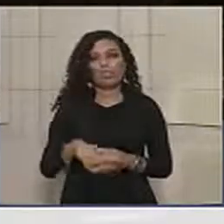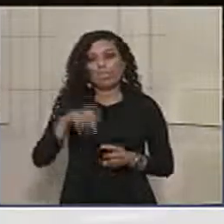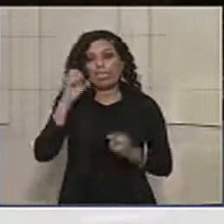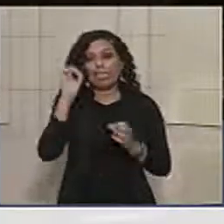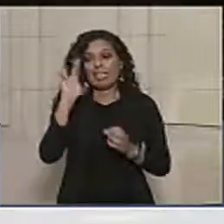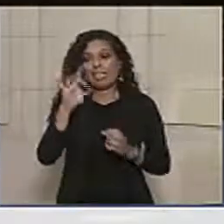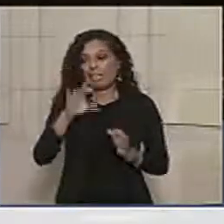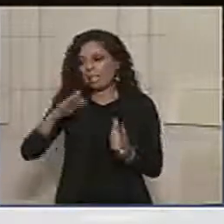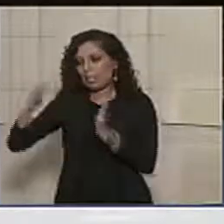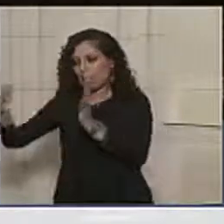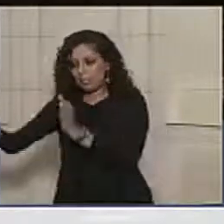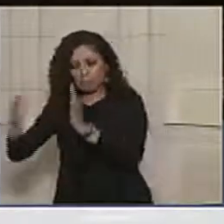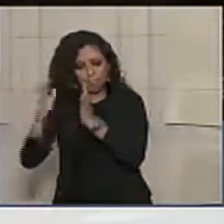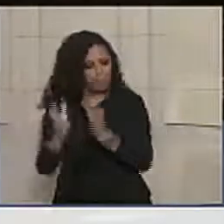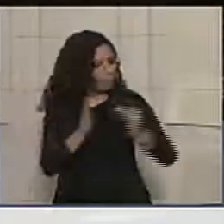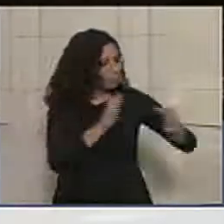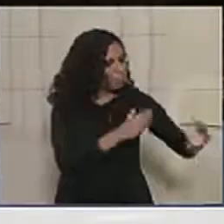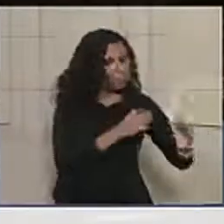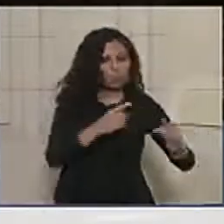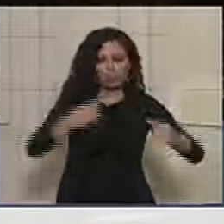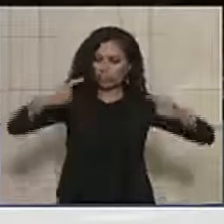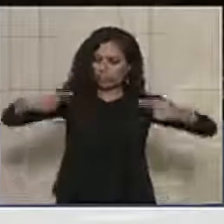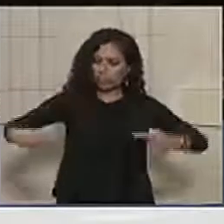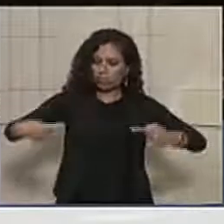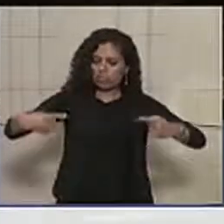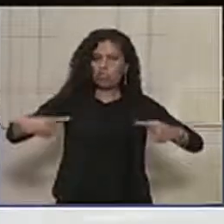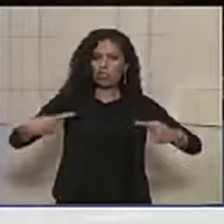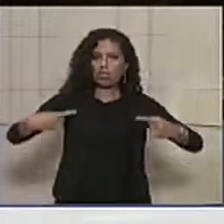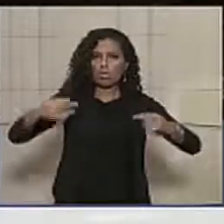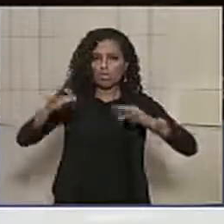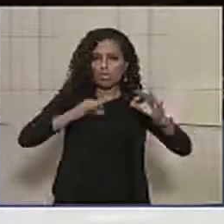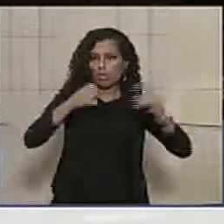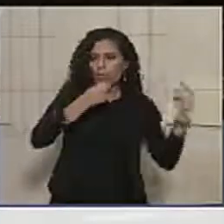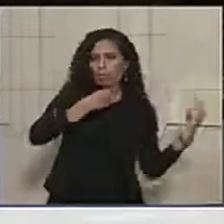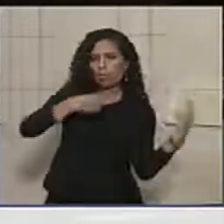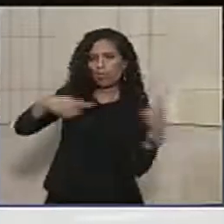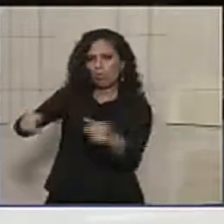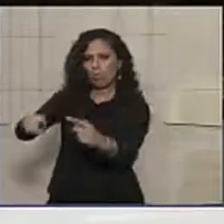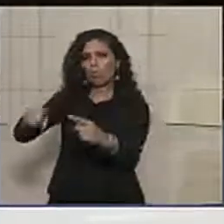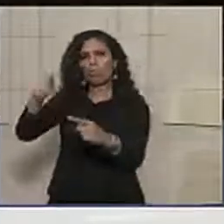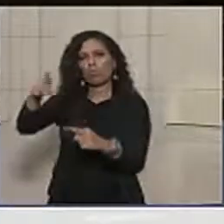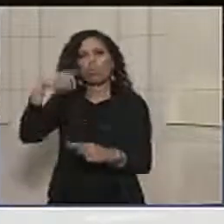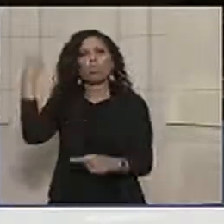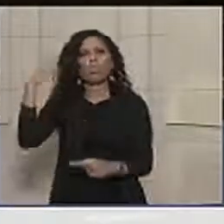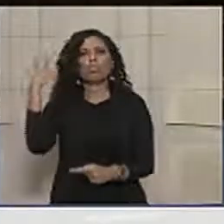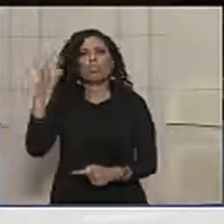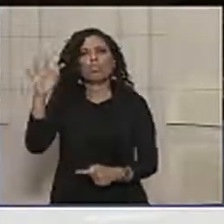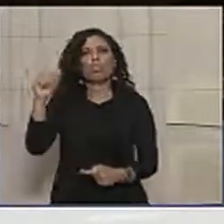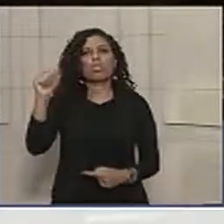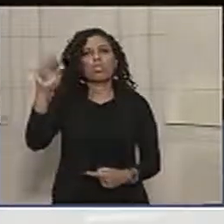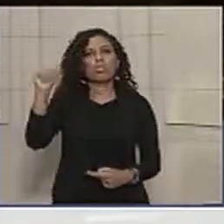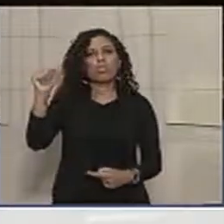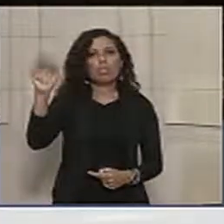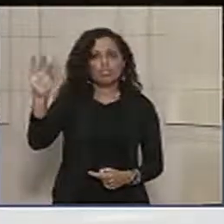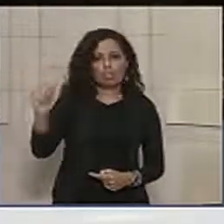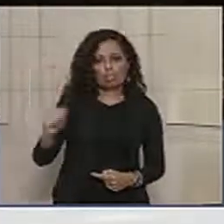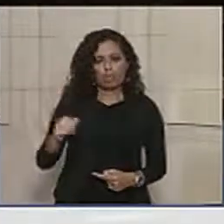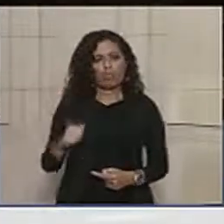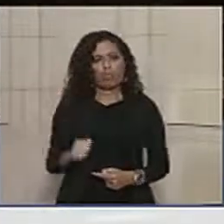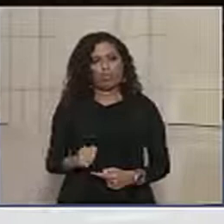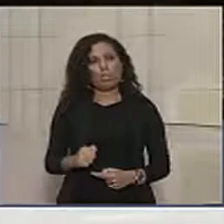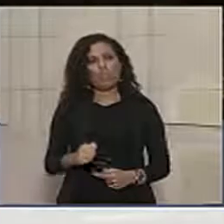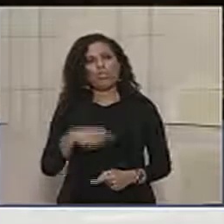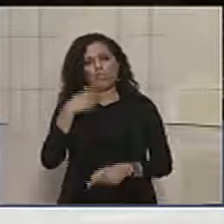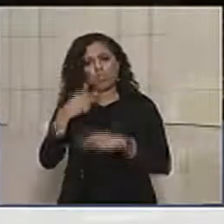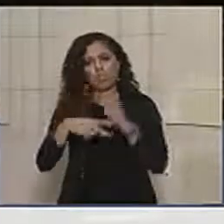lado escolhia a forma de criticar e de atacar a Tabata, de tentar desqualificá-la, e infelizmente até atacando a